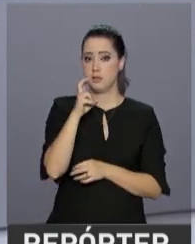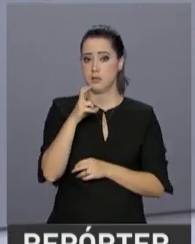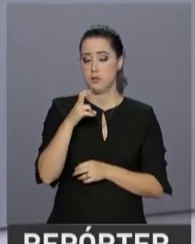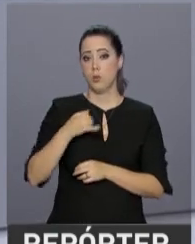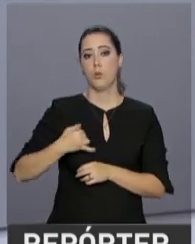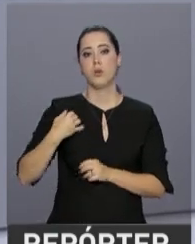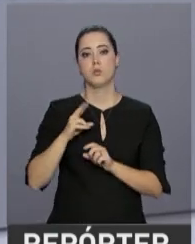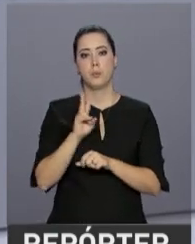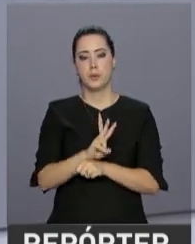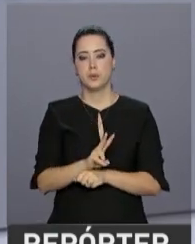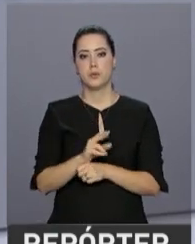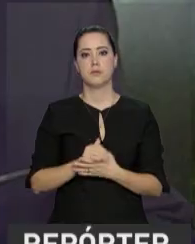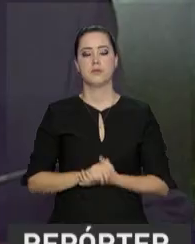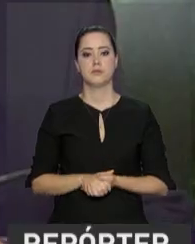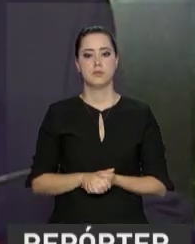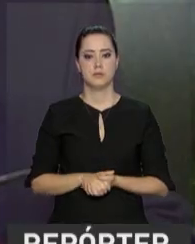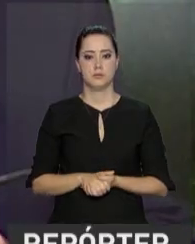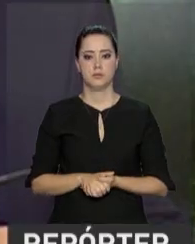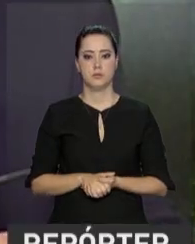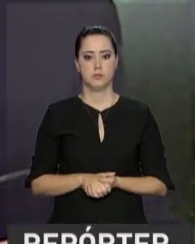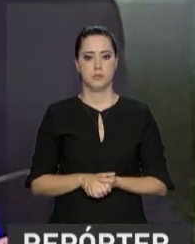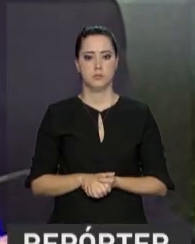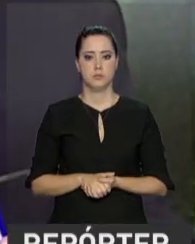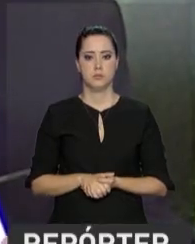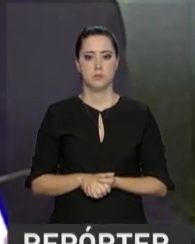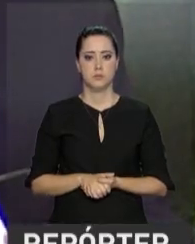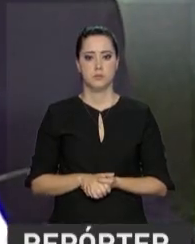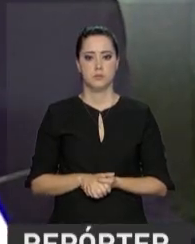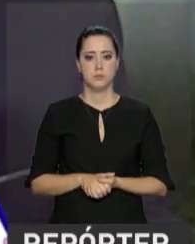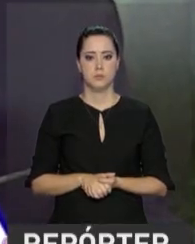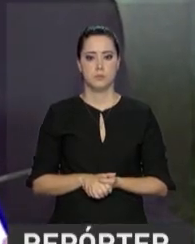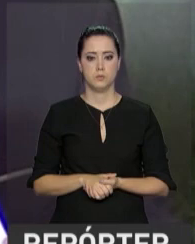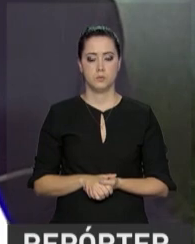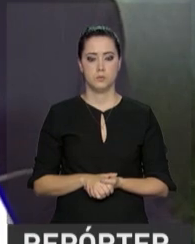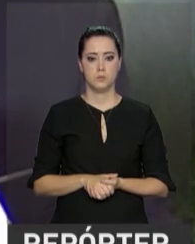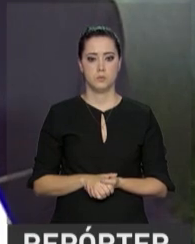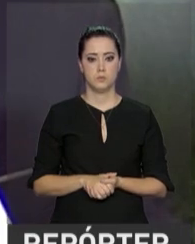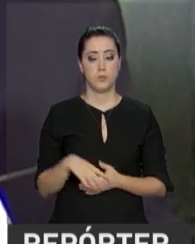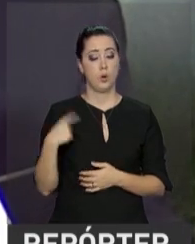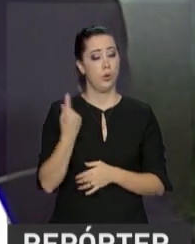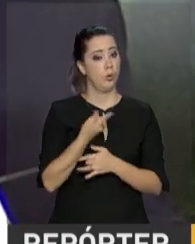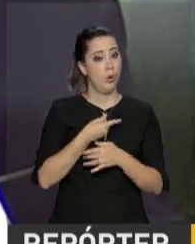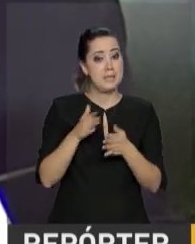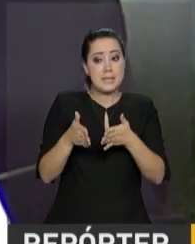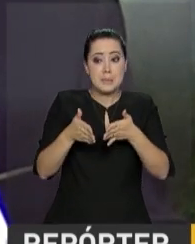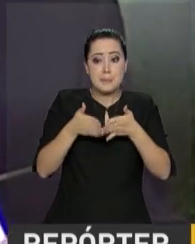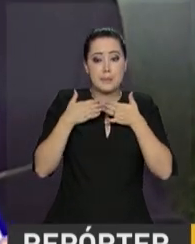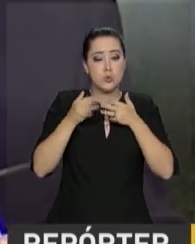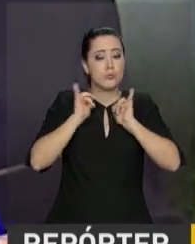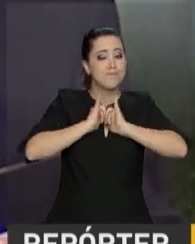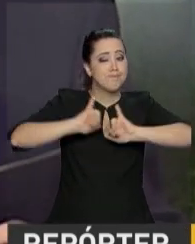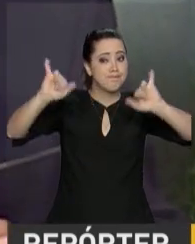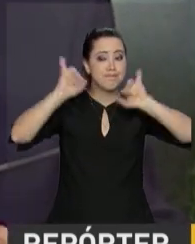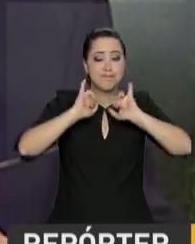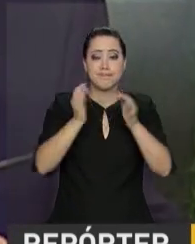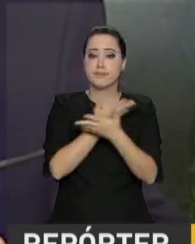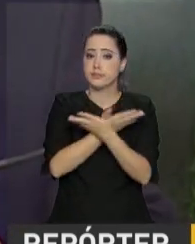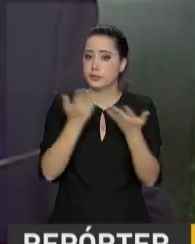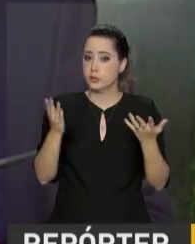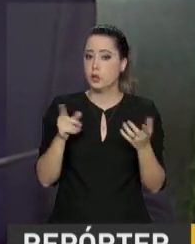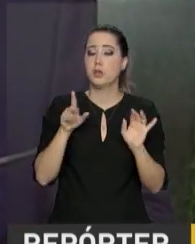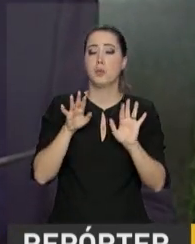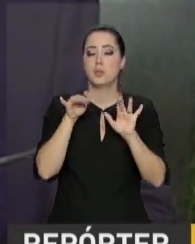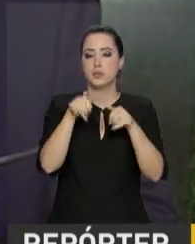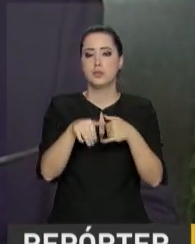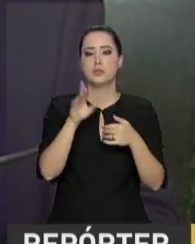se proteja um grande apelo que vai agora eu falei falei ao